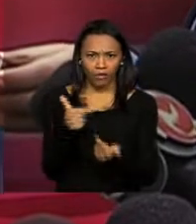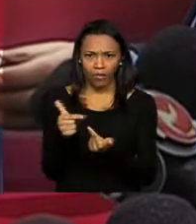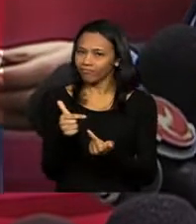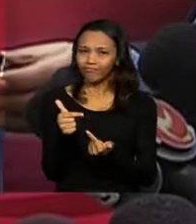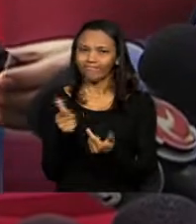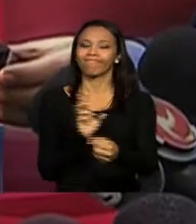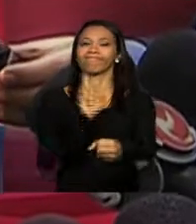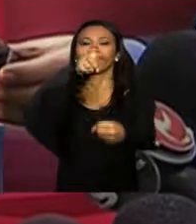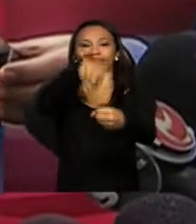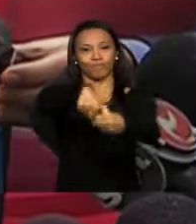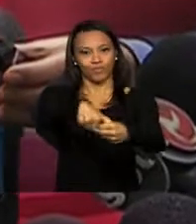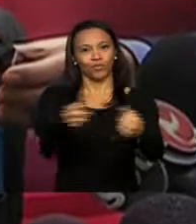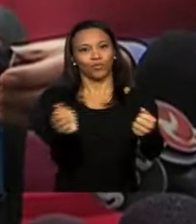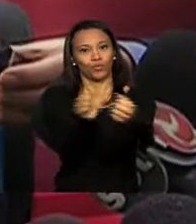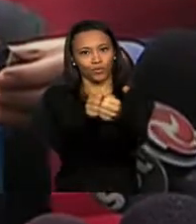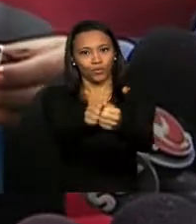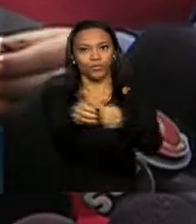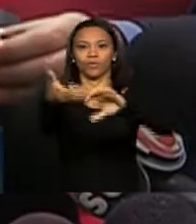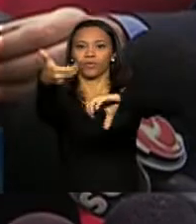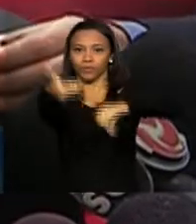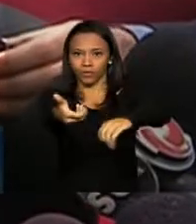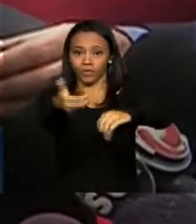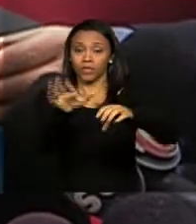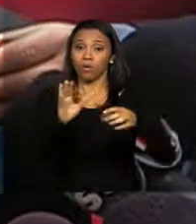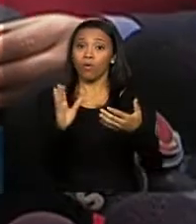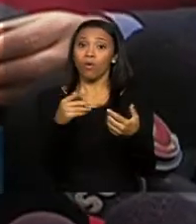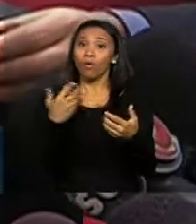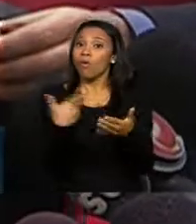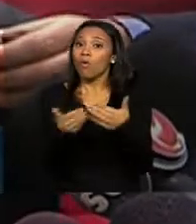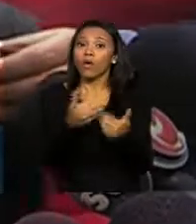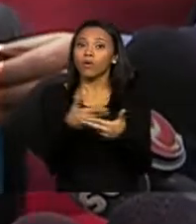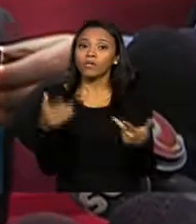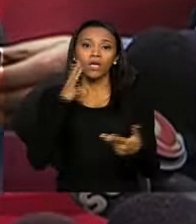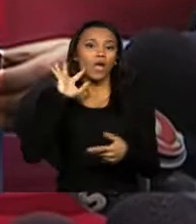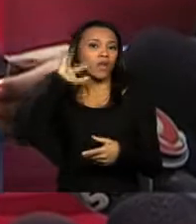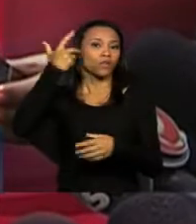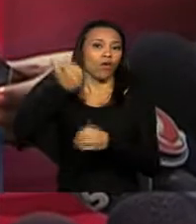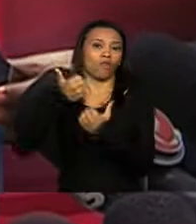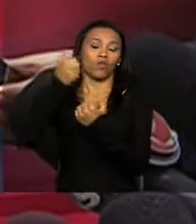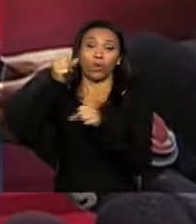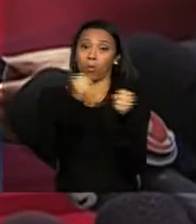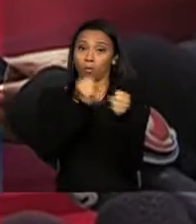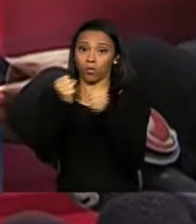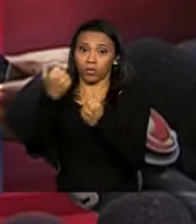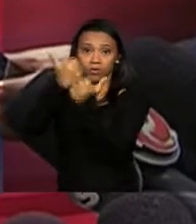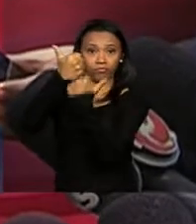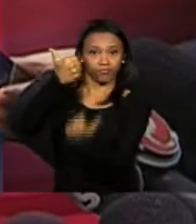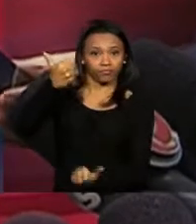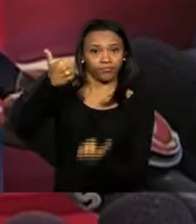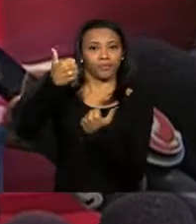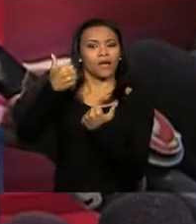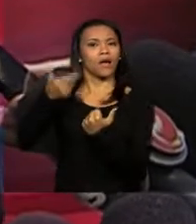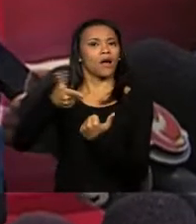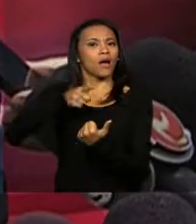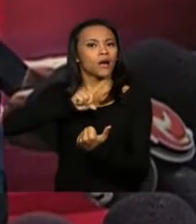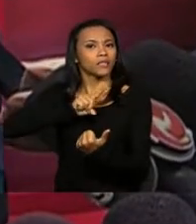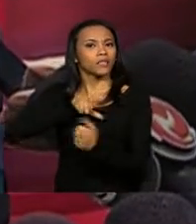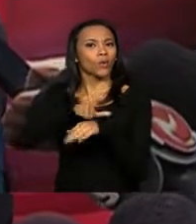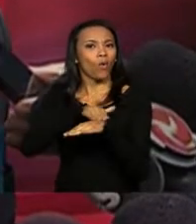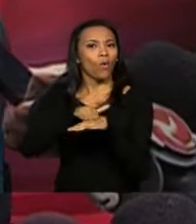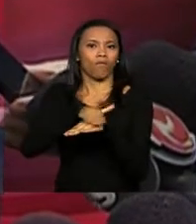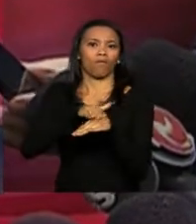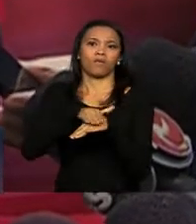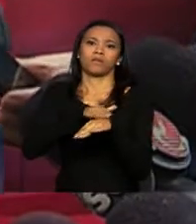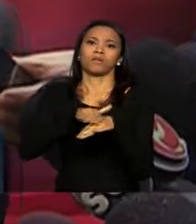Executivo vai produzir um ato qualquer de natureza Legislativa ele tem que antes conversar com as lideranças do congresso